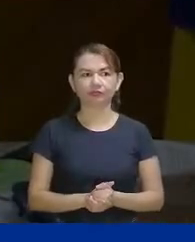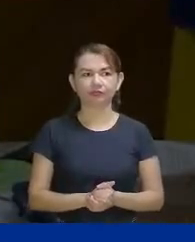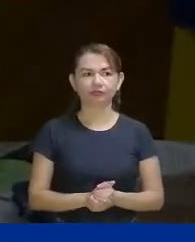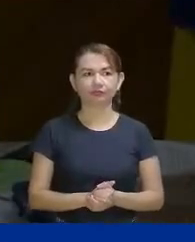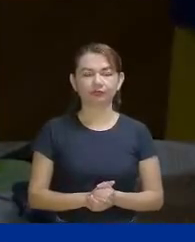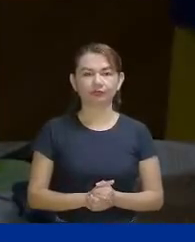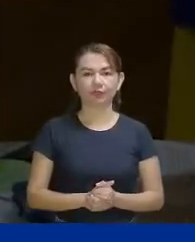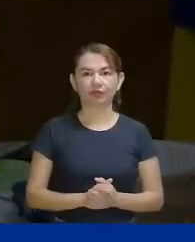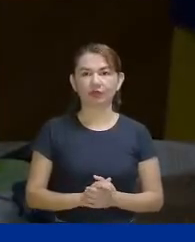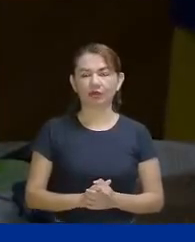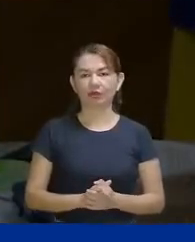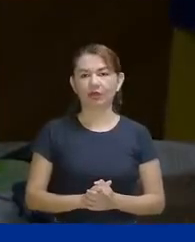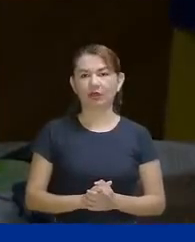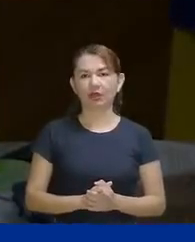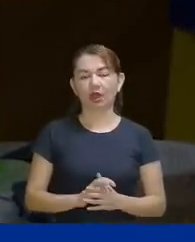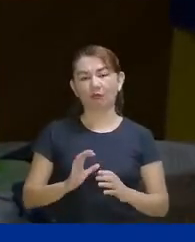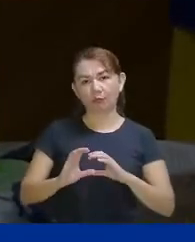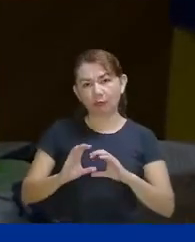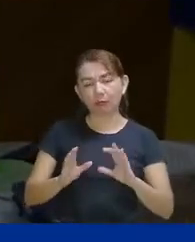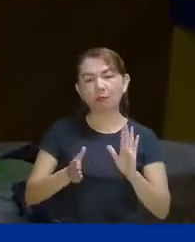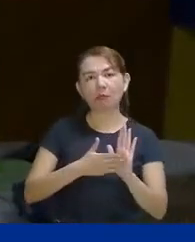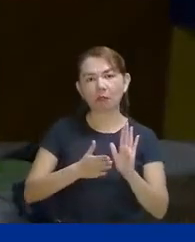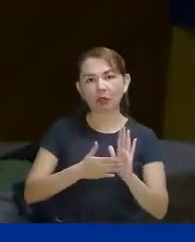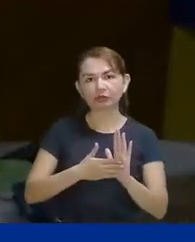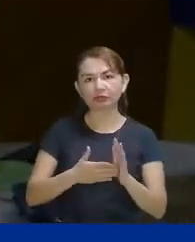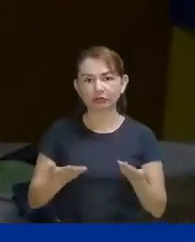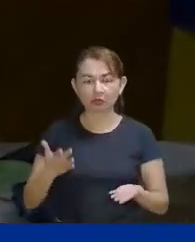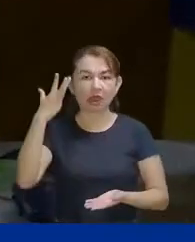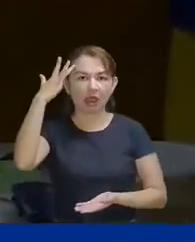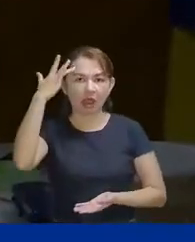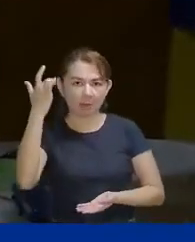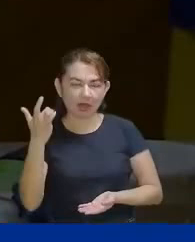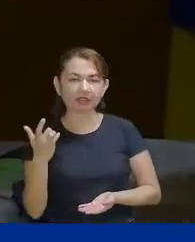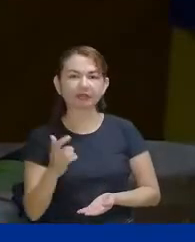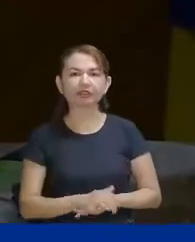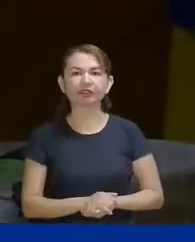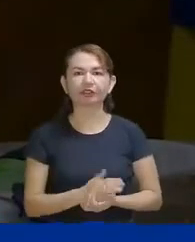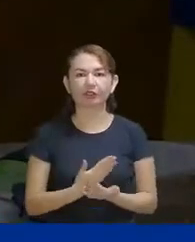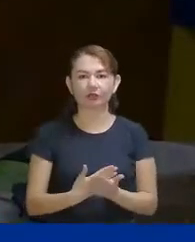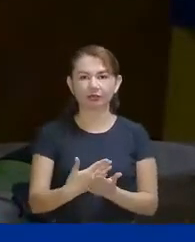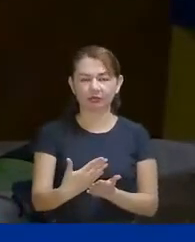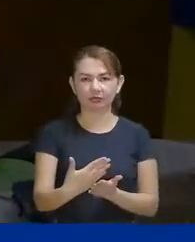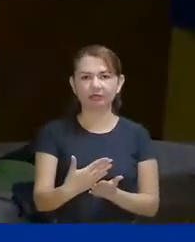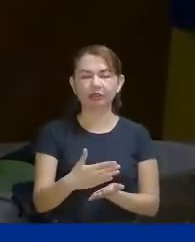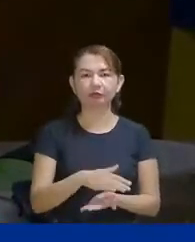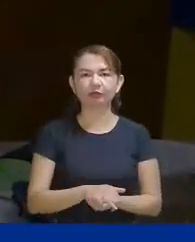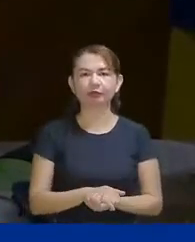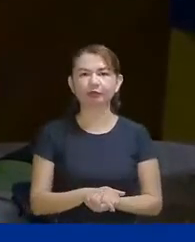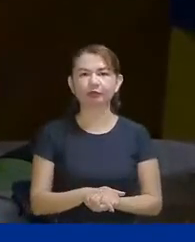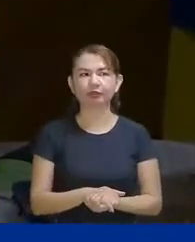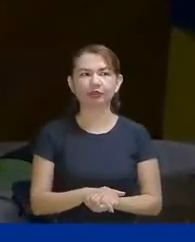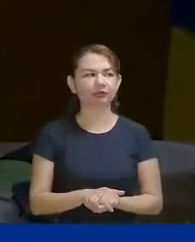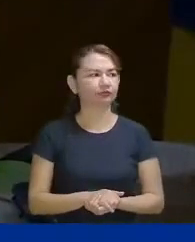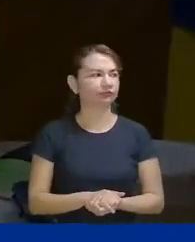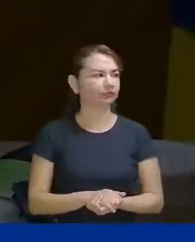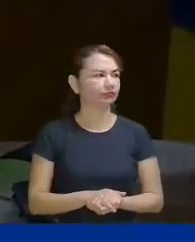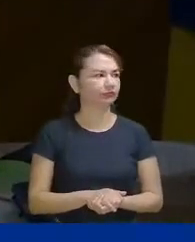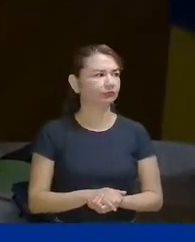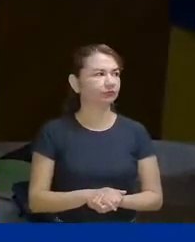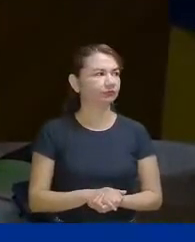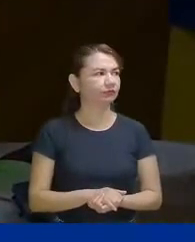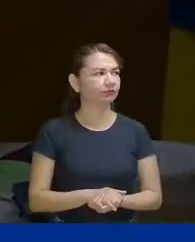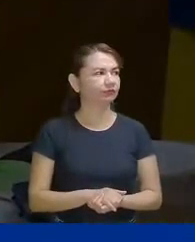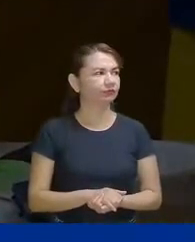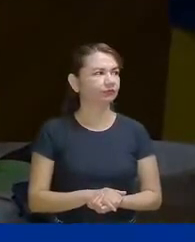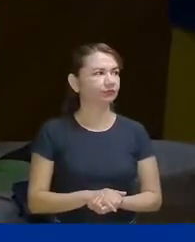Vamos às comunicações e proposições. Ilustres pares, amanhã nós começamos o COPITREL. Na verdade,